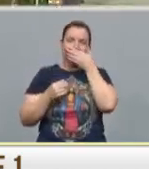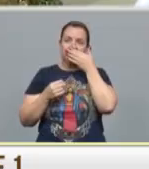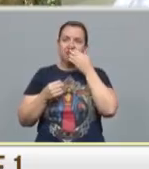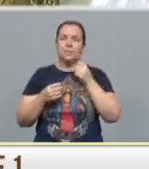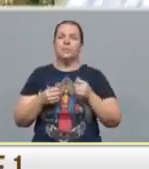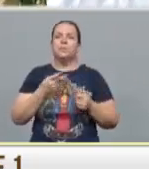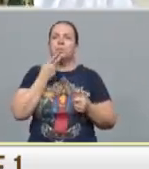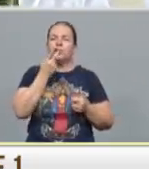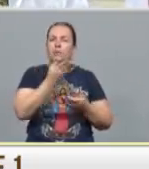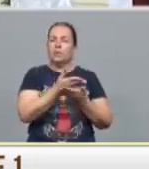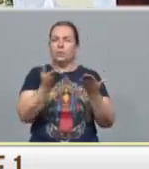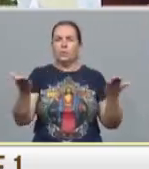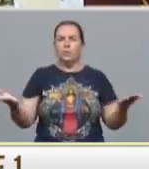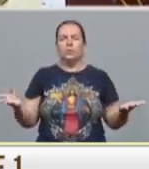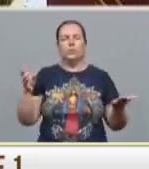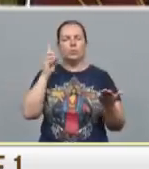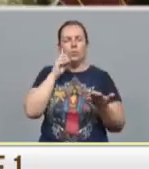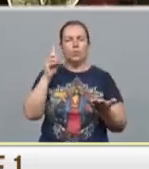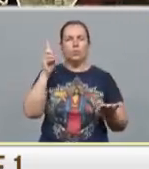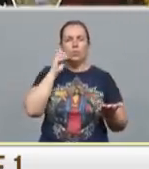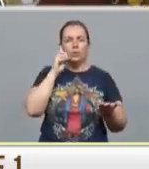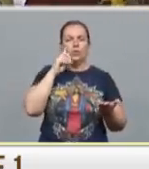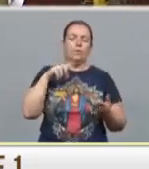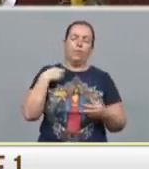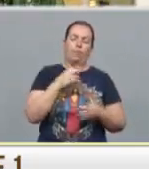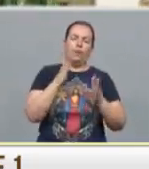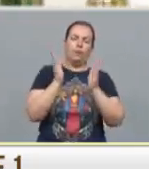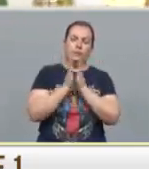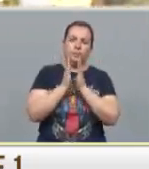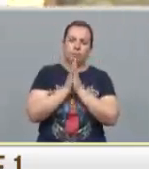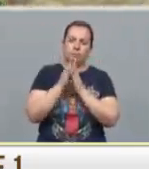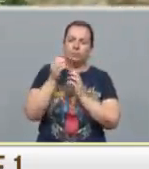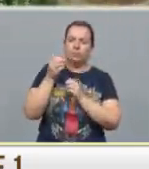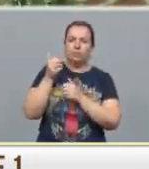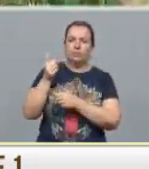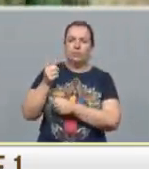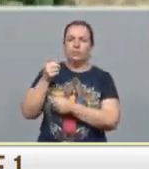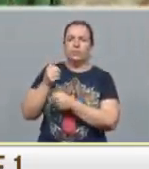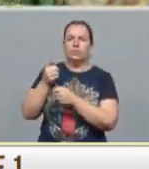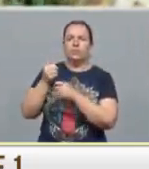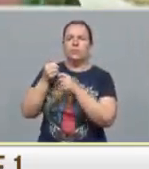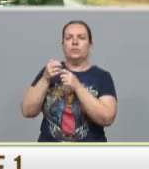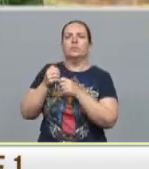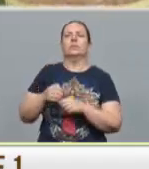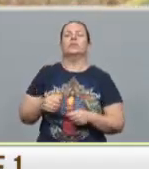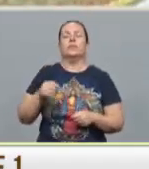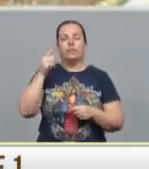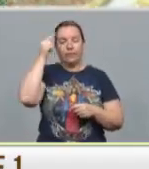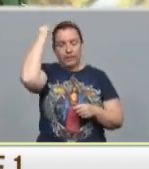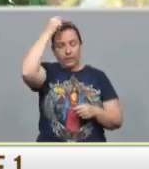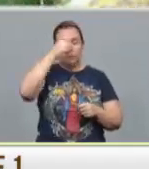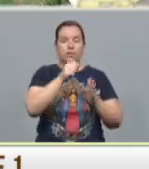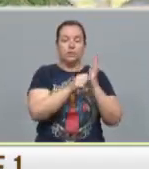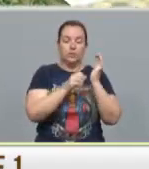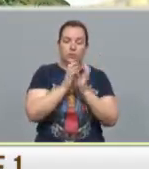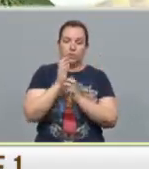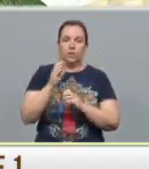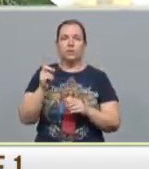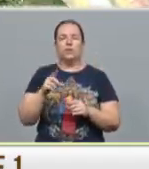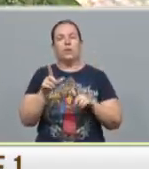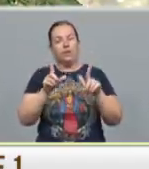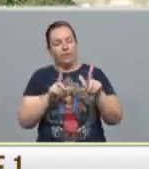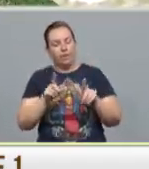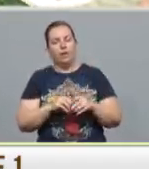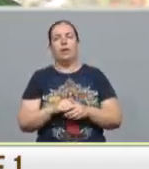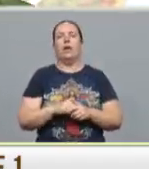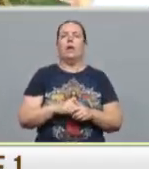todos, todos os dias nós rezamos o terço das Santas Chagas, todos os dias, seja na TV